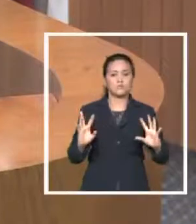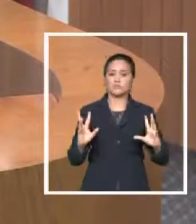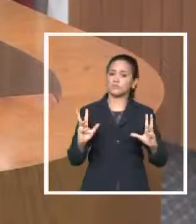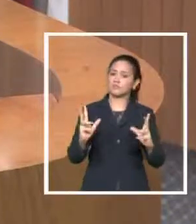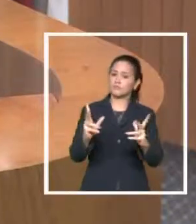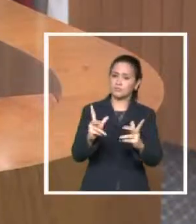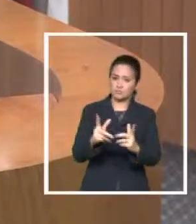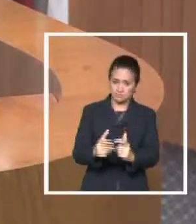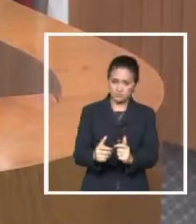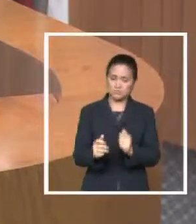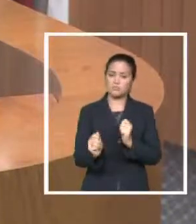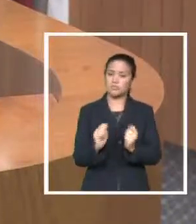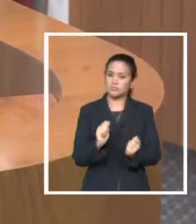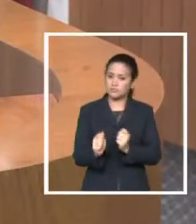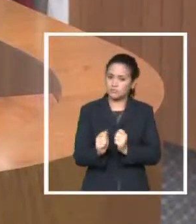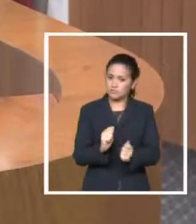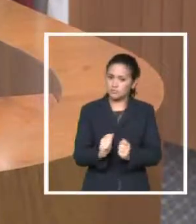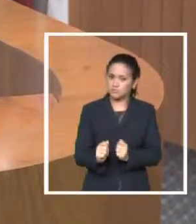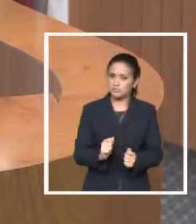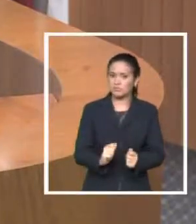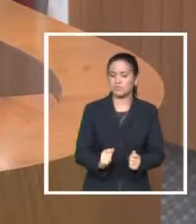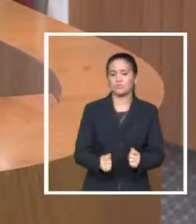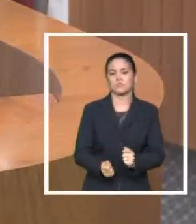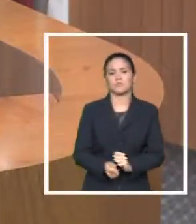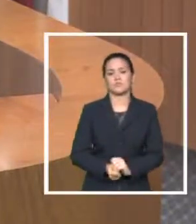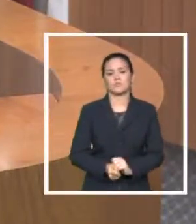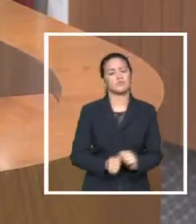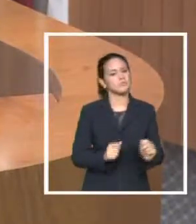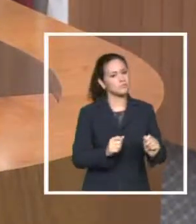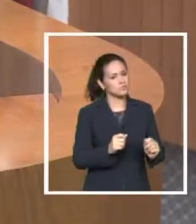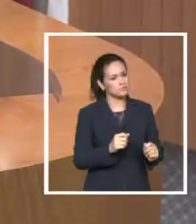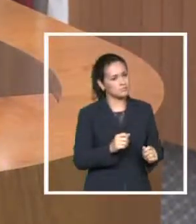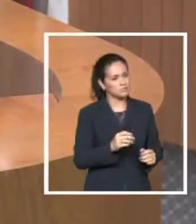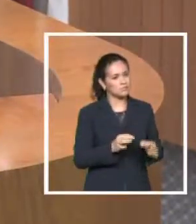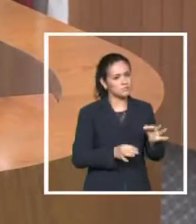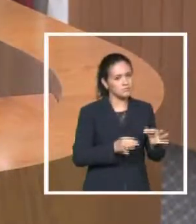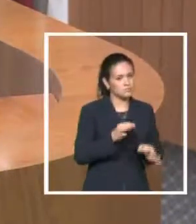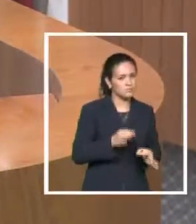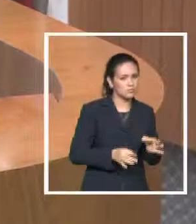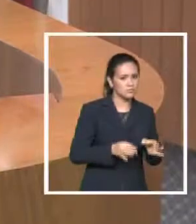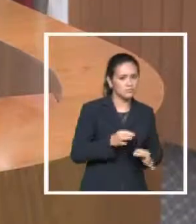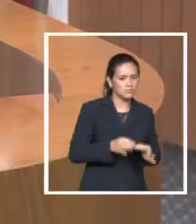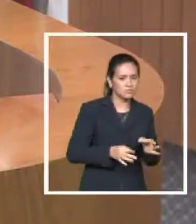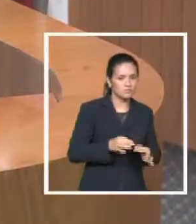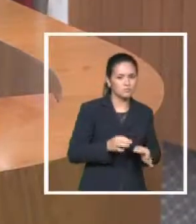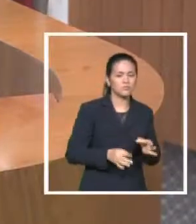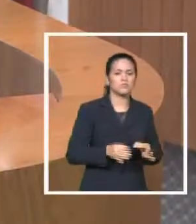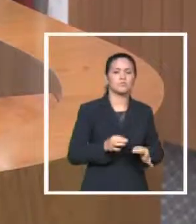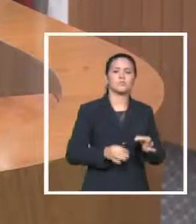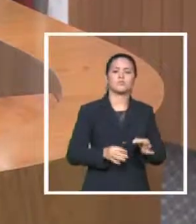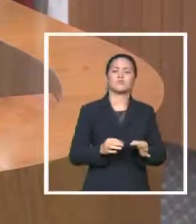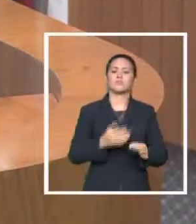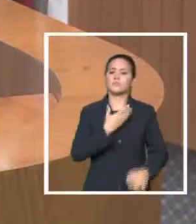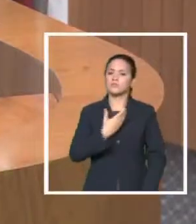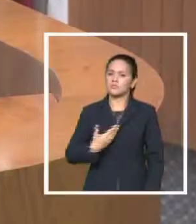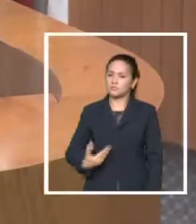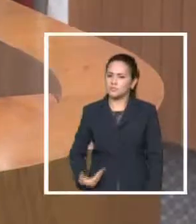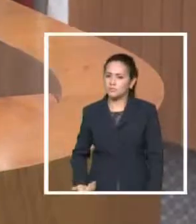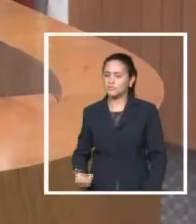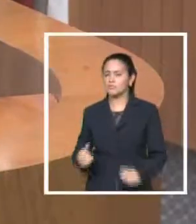da administração, seja do Poder Legislativo, Poder Executivo e até mesmo do Poder Judiciário.